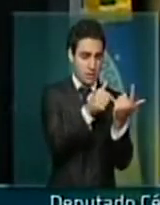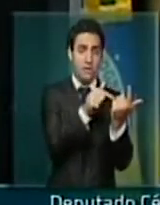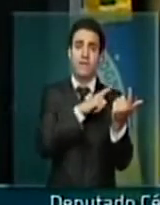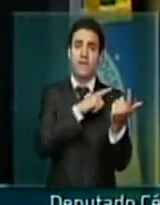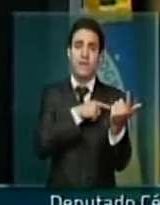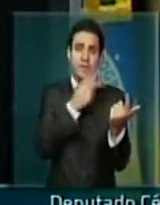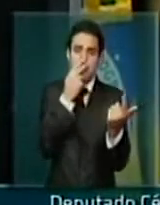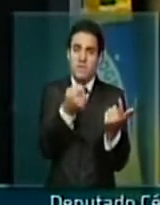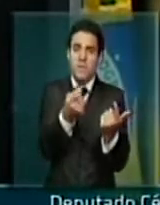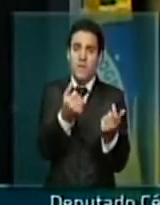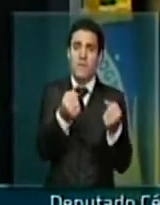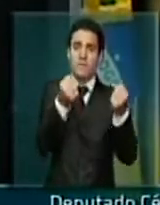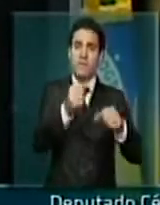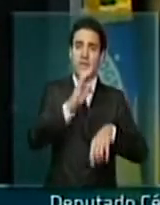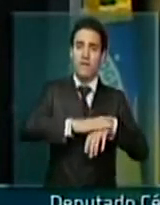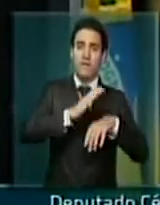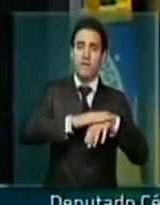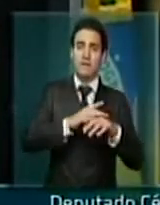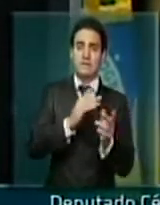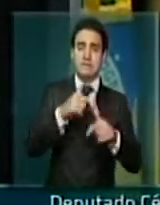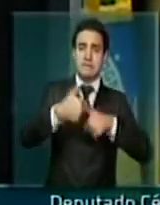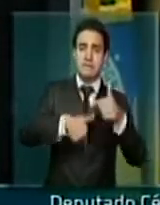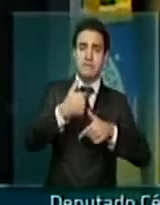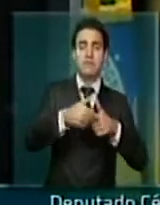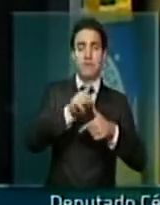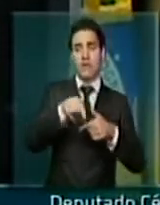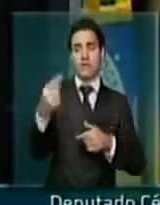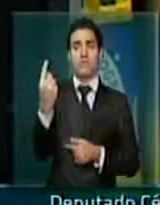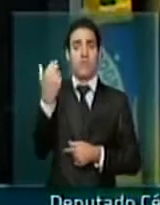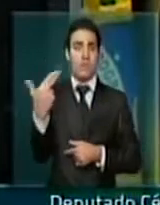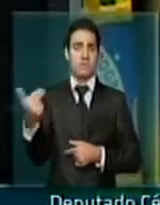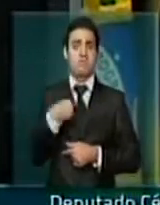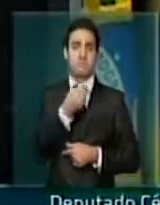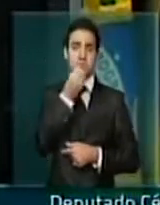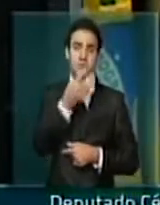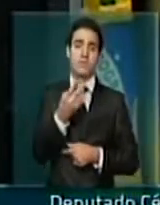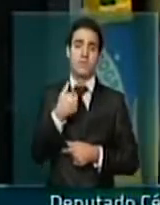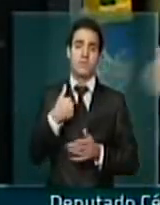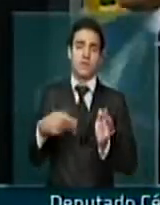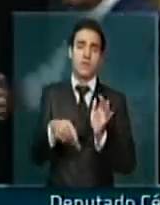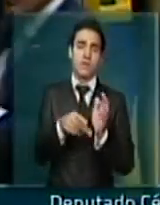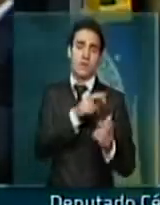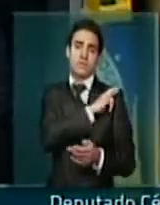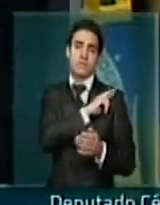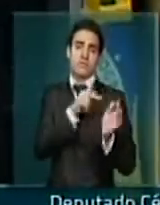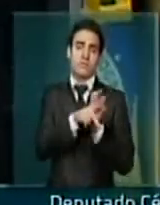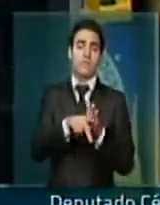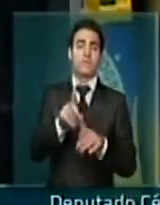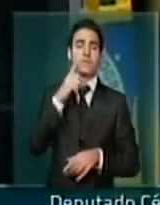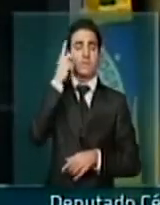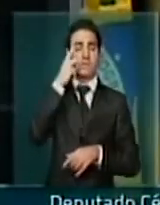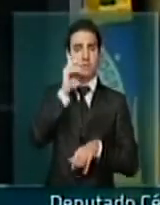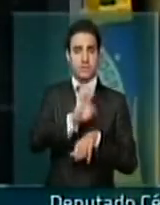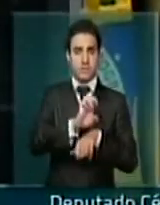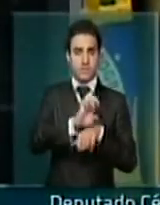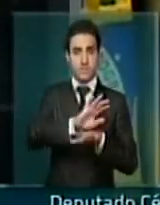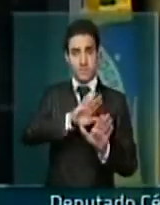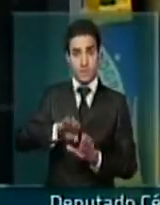decidir, esse era um dos pontos positivos para um deputado estadual. Mas